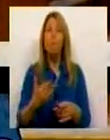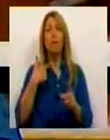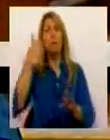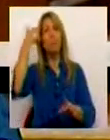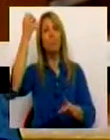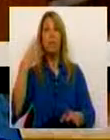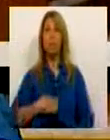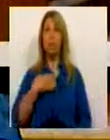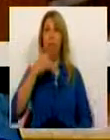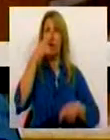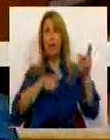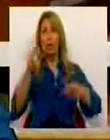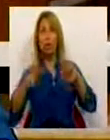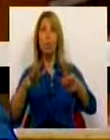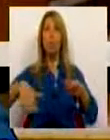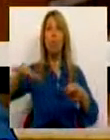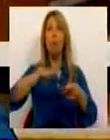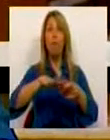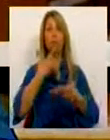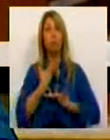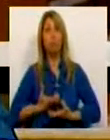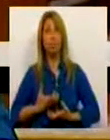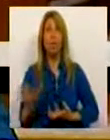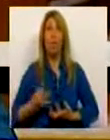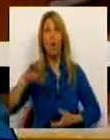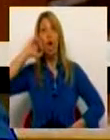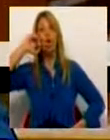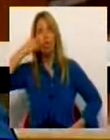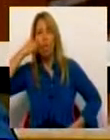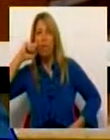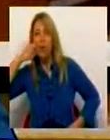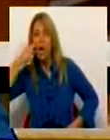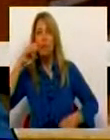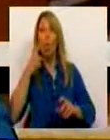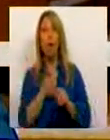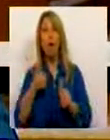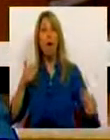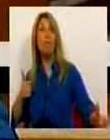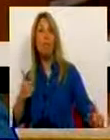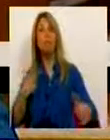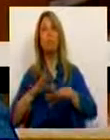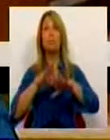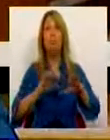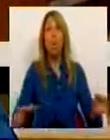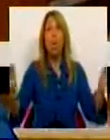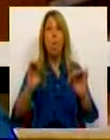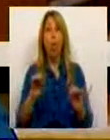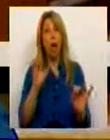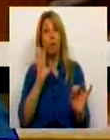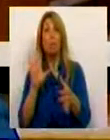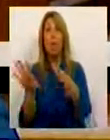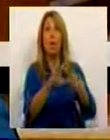o sentimento dos povos. Muitas desilusões, desconfianças e afastamentos decorrem de não haver suficiente União